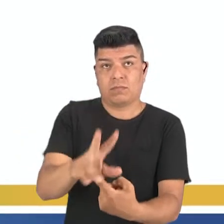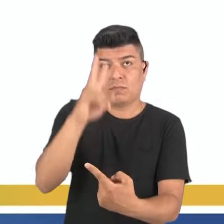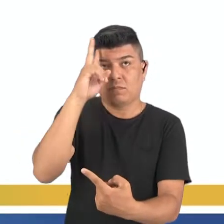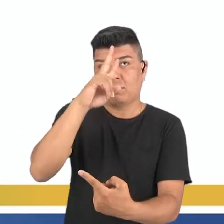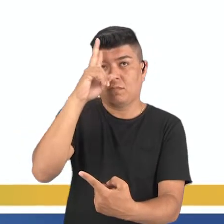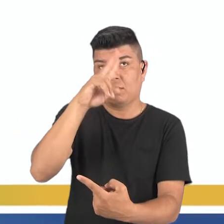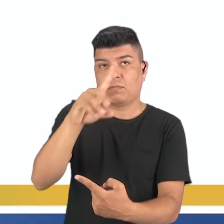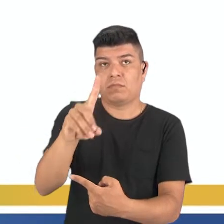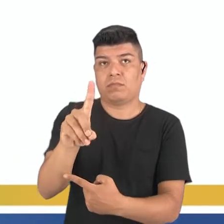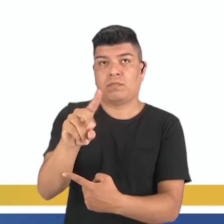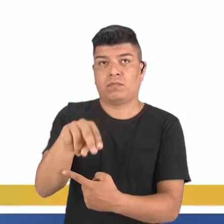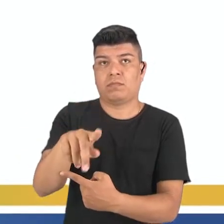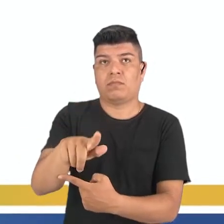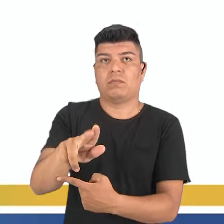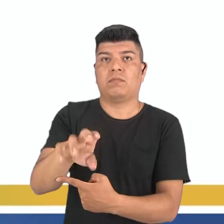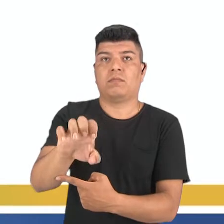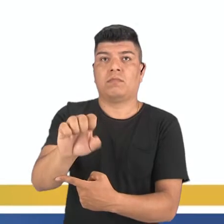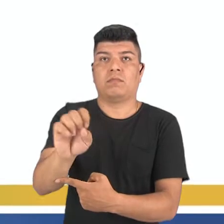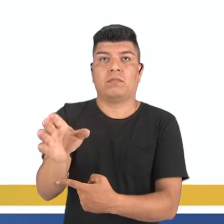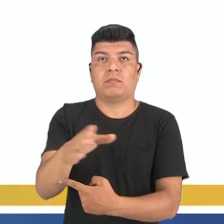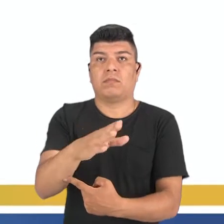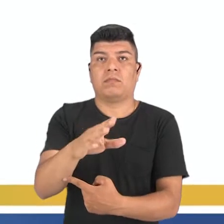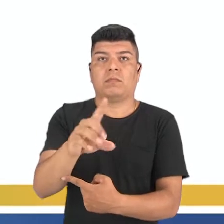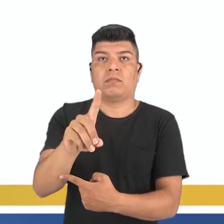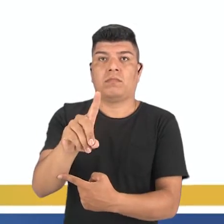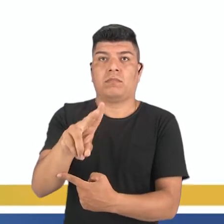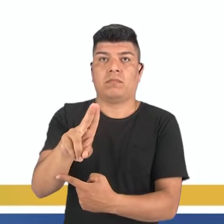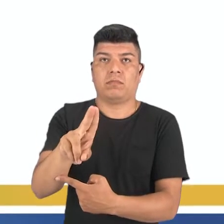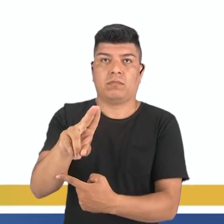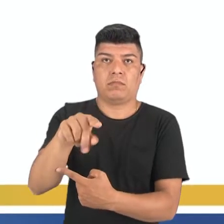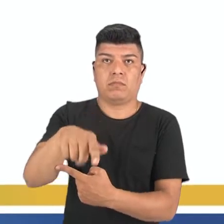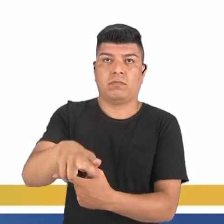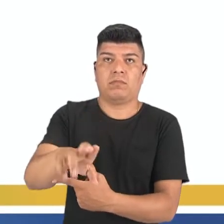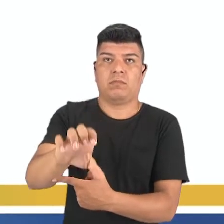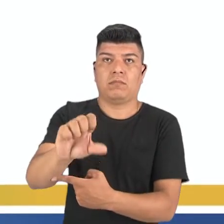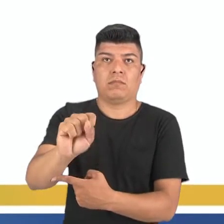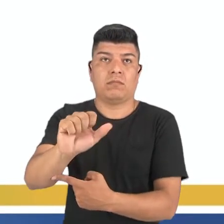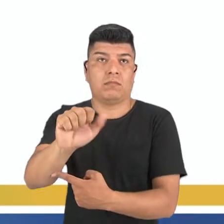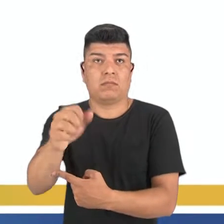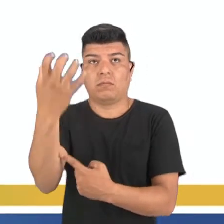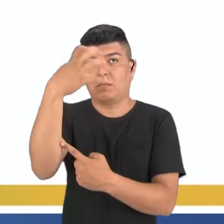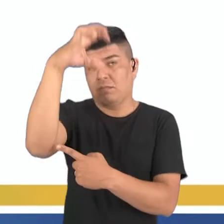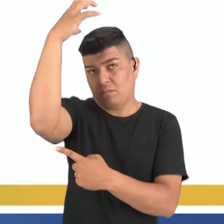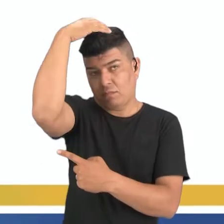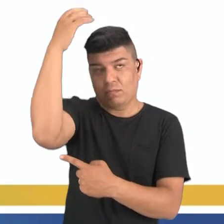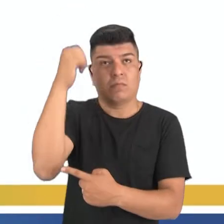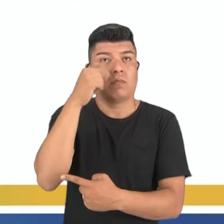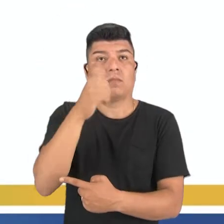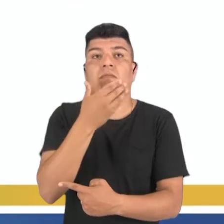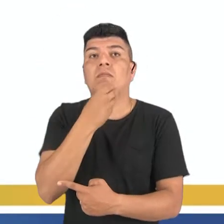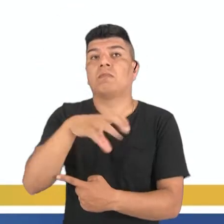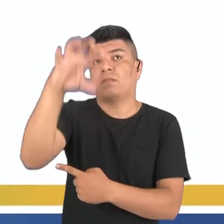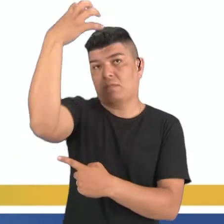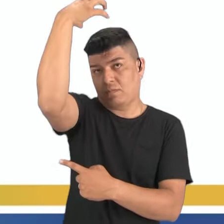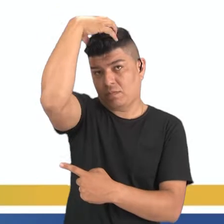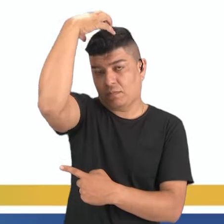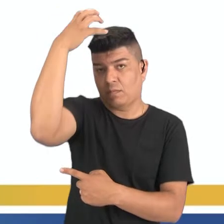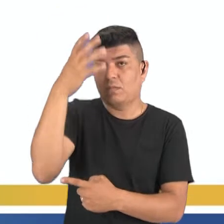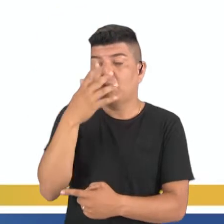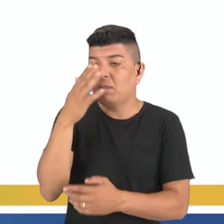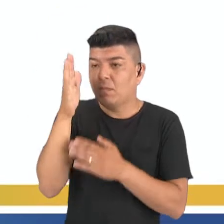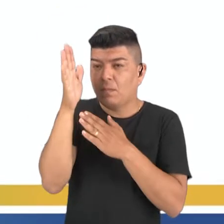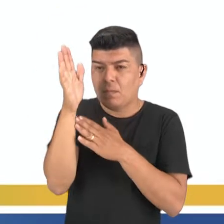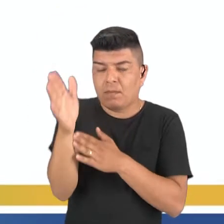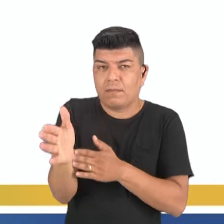históricos como duques, duquesas, embaixadores, o rei e a rainha, e o cortejo é acompanhado por uma banda que